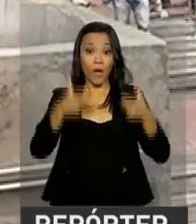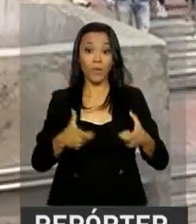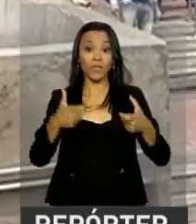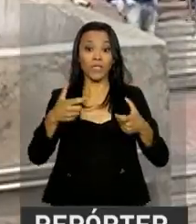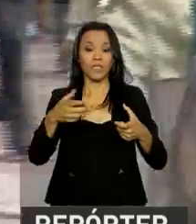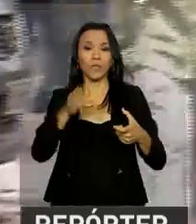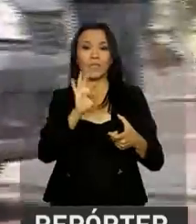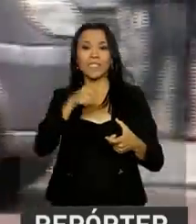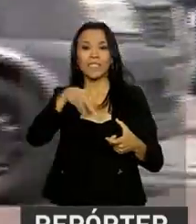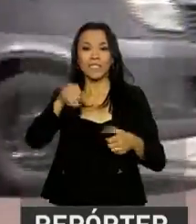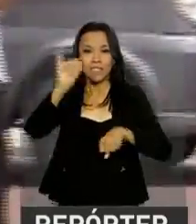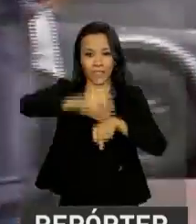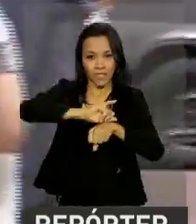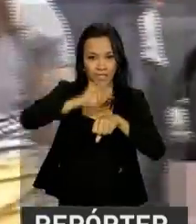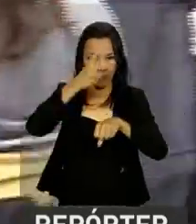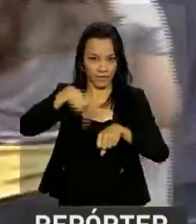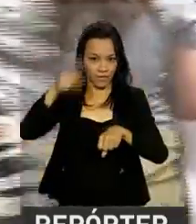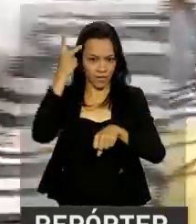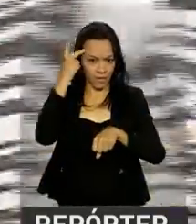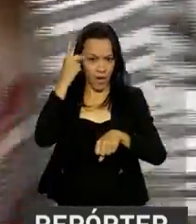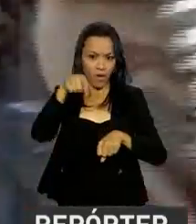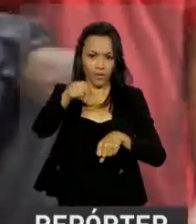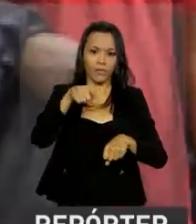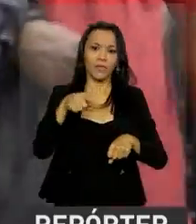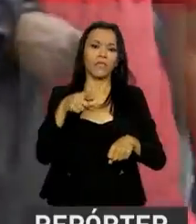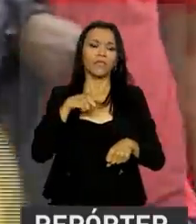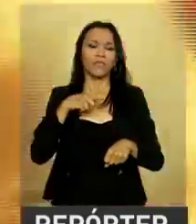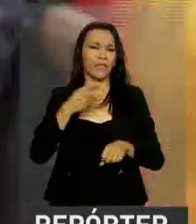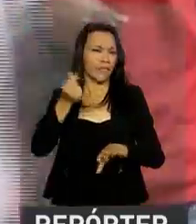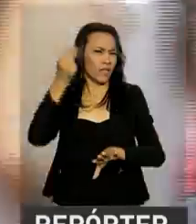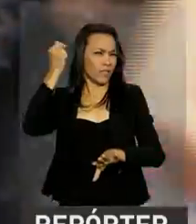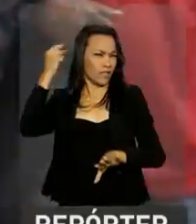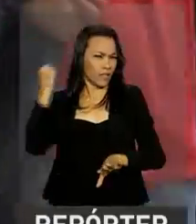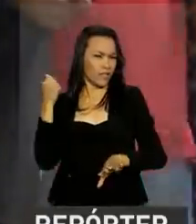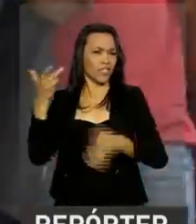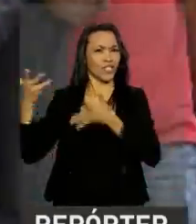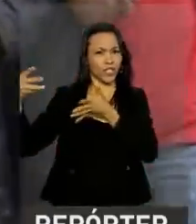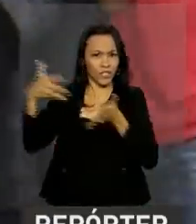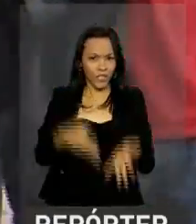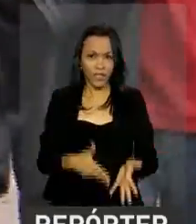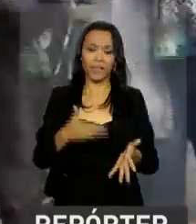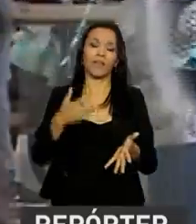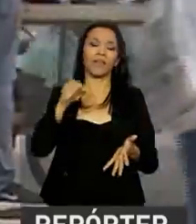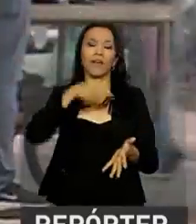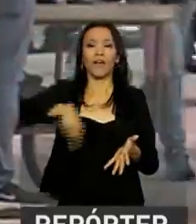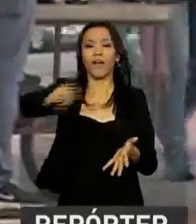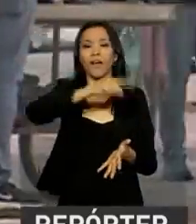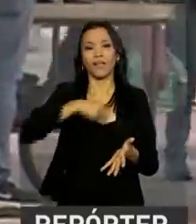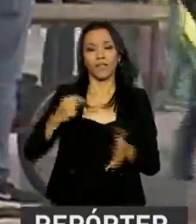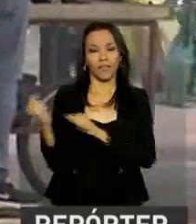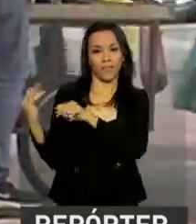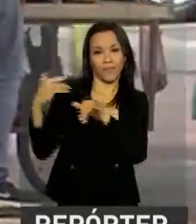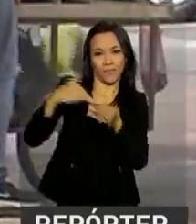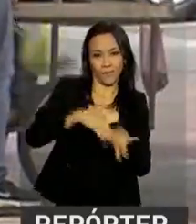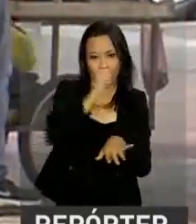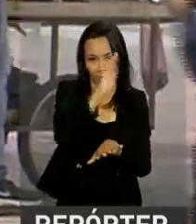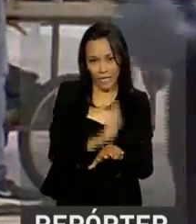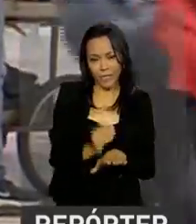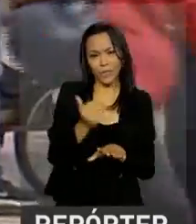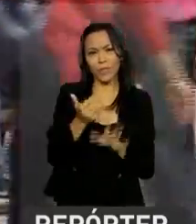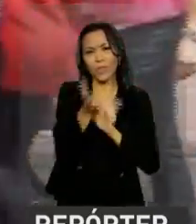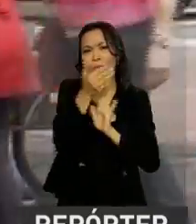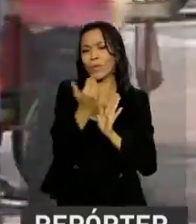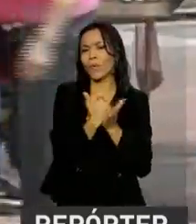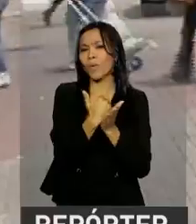é identificado com a comunidade nipônica no Brasil desde o início da chegada de imigrantes do país asiático, no começo do